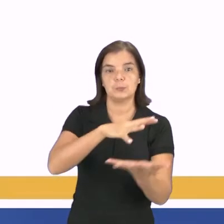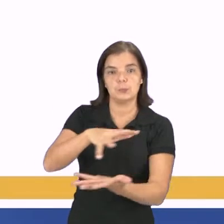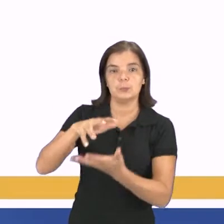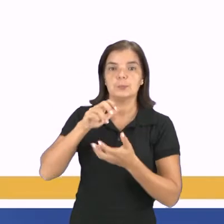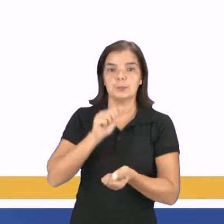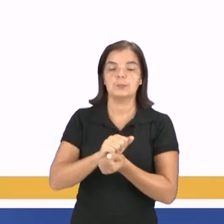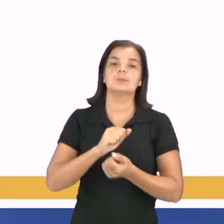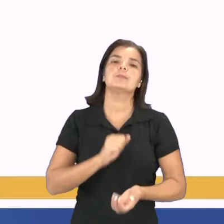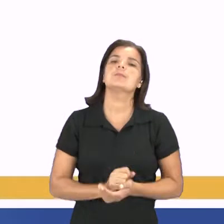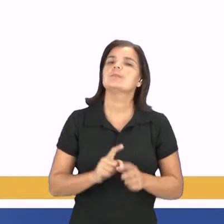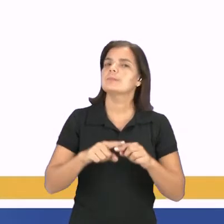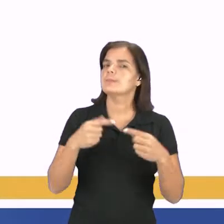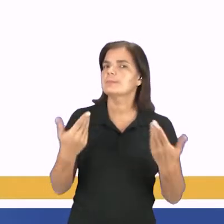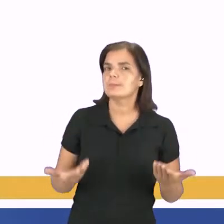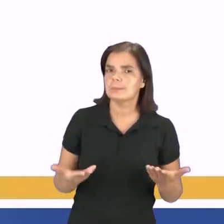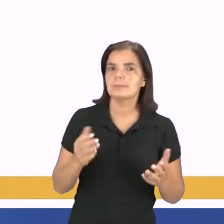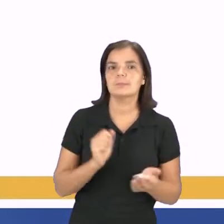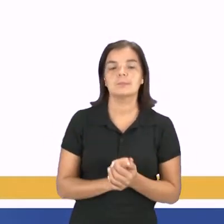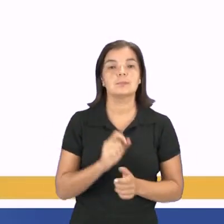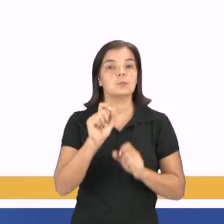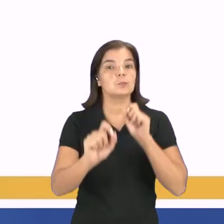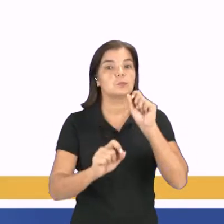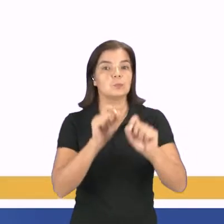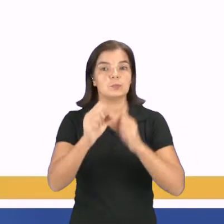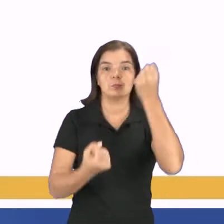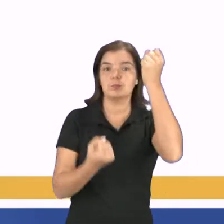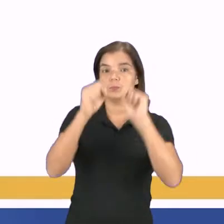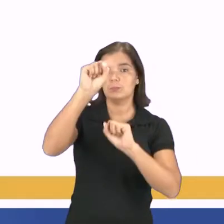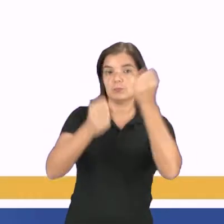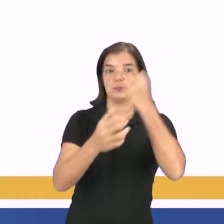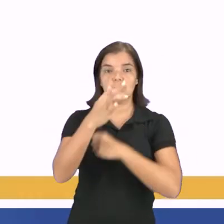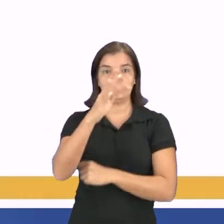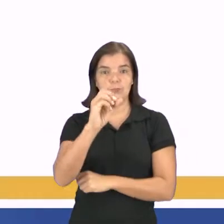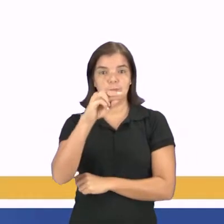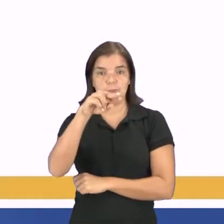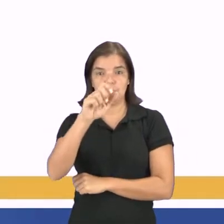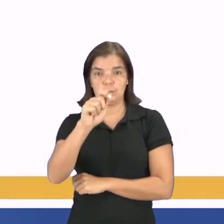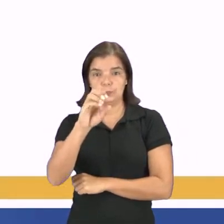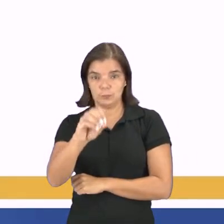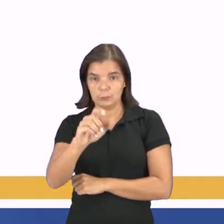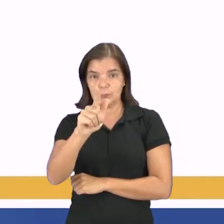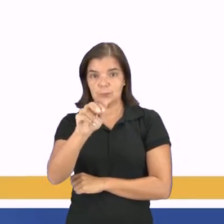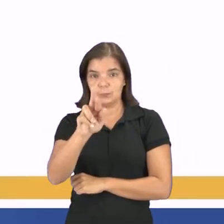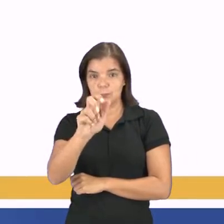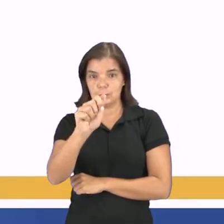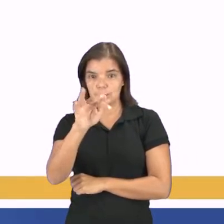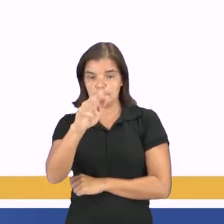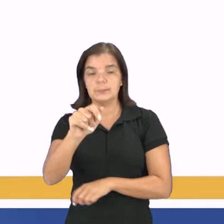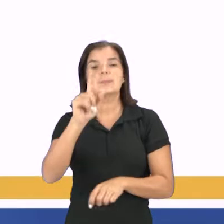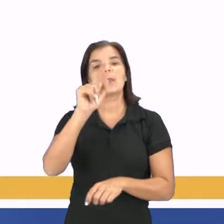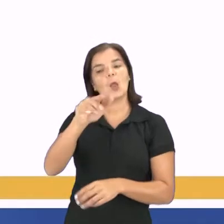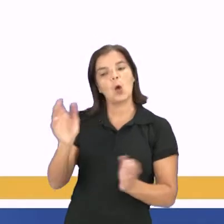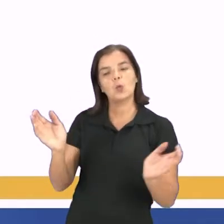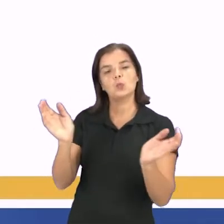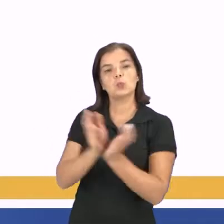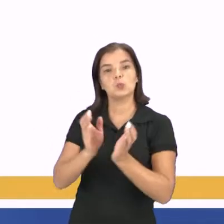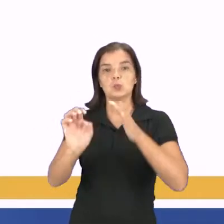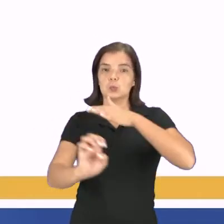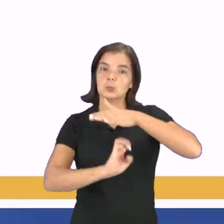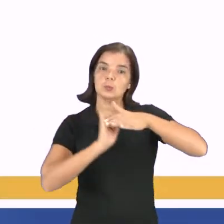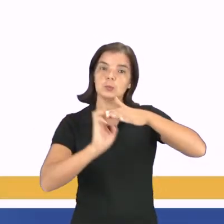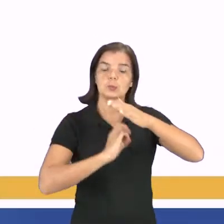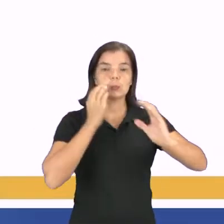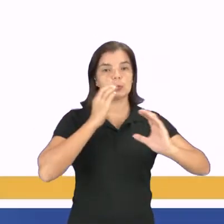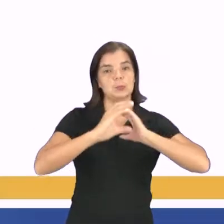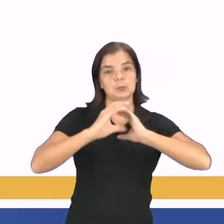mundo. Mas afinal, o que é indústria fonográfica? A indústria fonográfica é o conjunto de empresas da